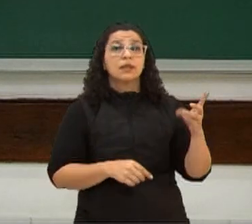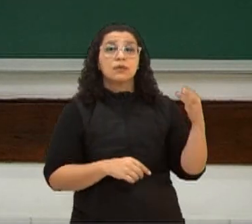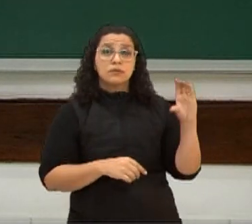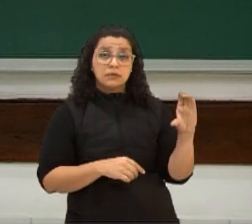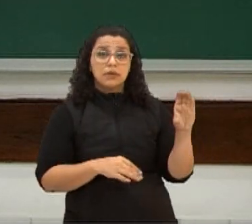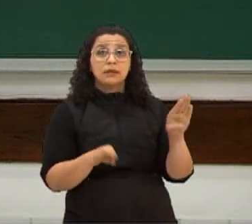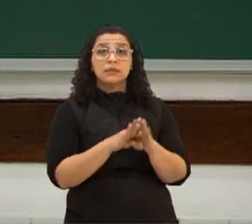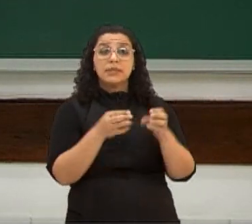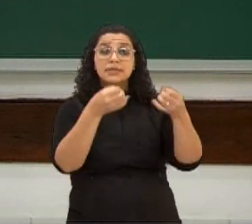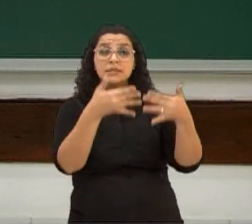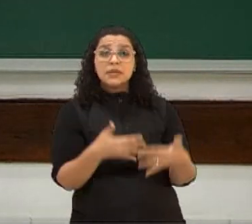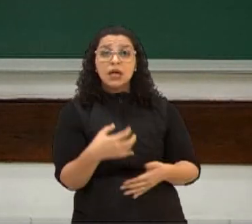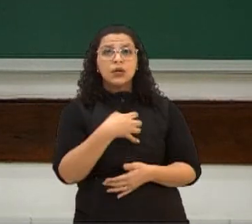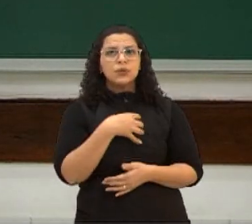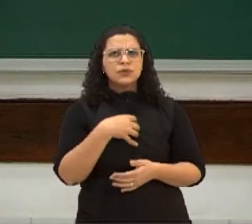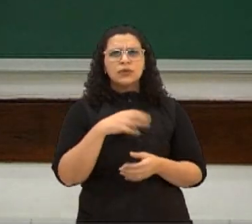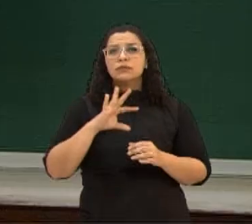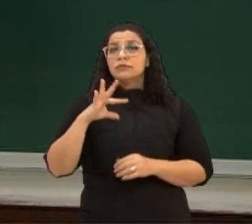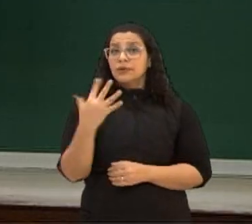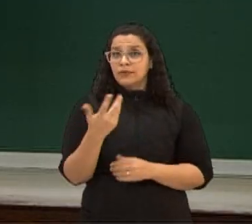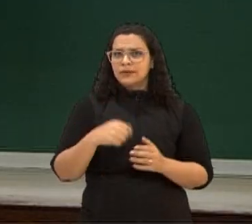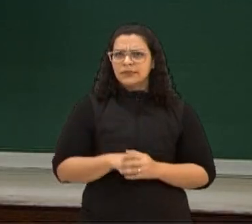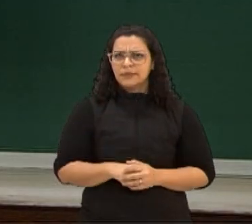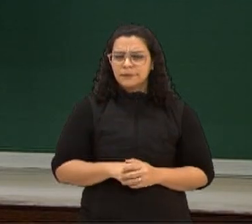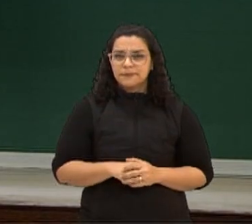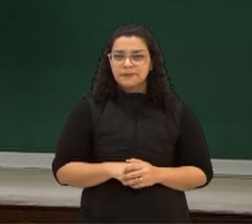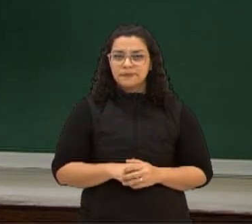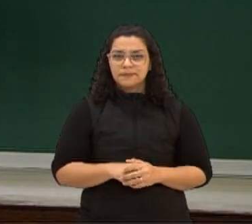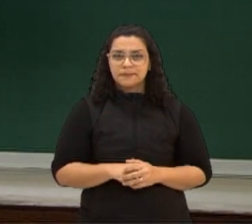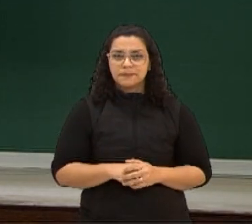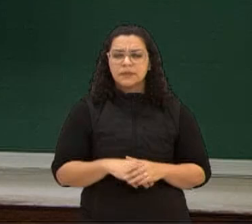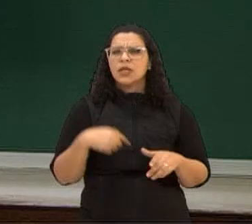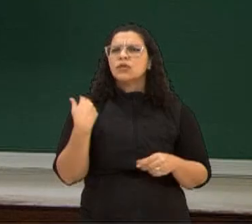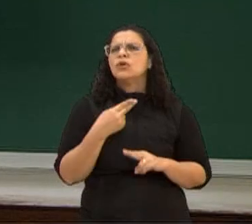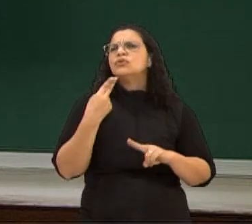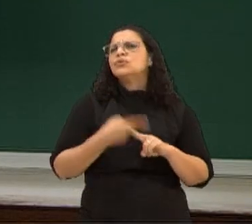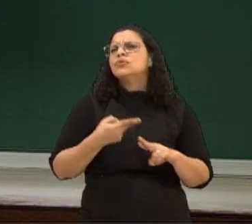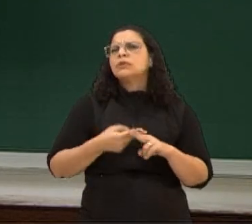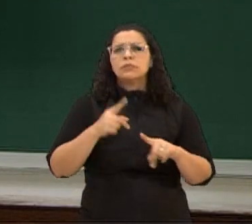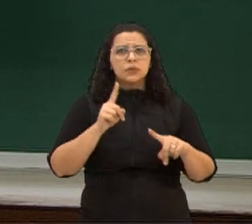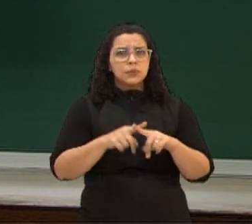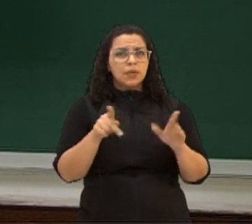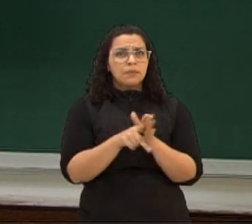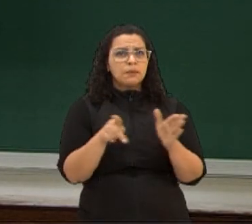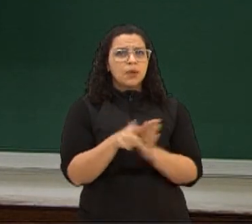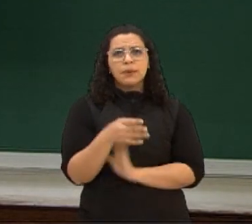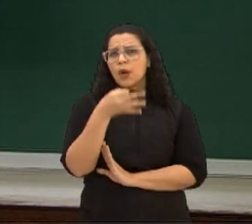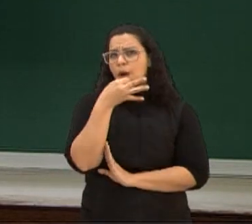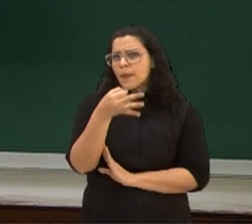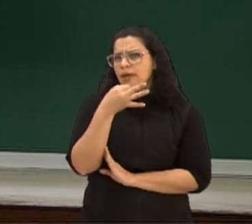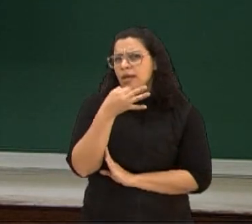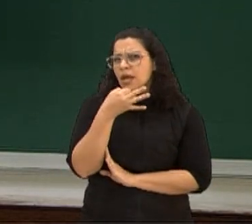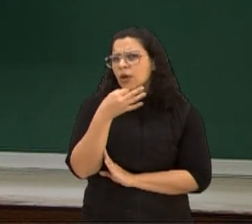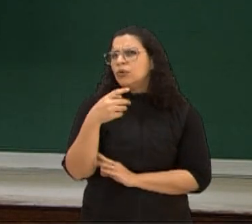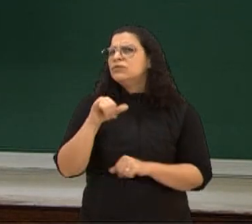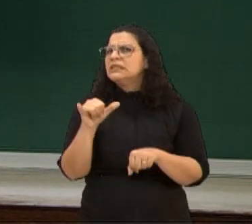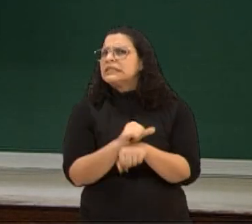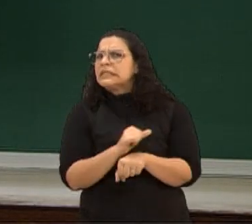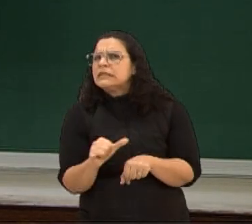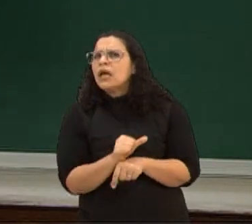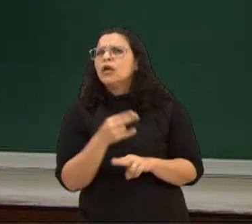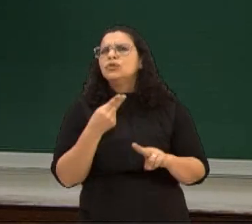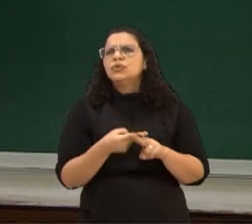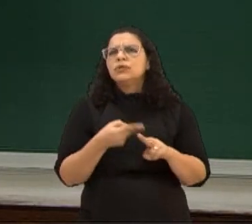Relatar um fato. E então, por que nós utilizamos ali esses argumentos? Para que servem